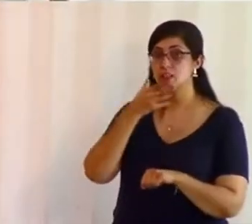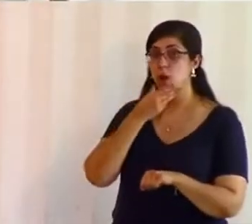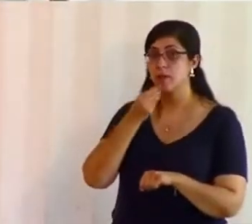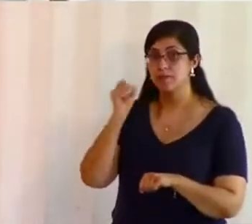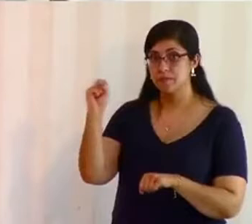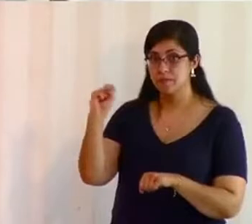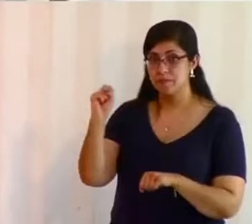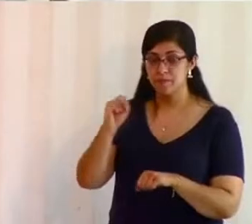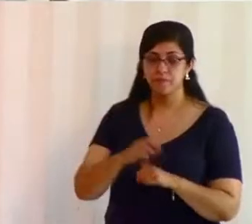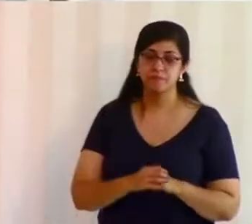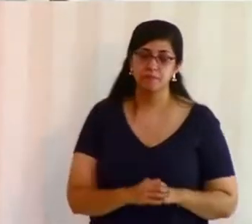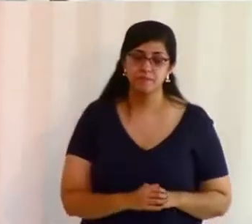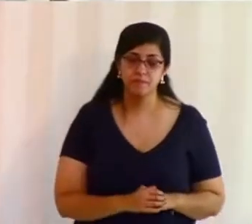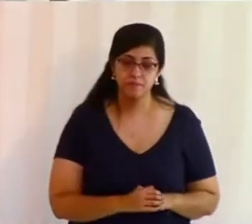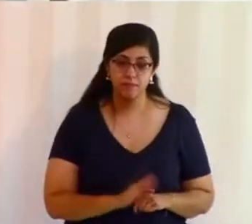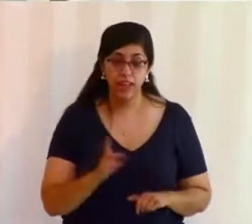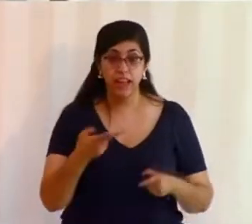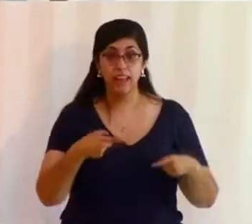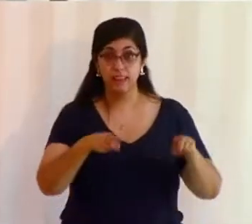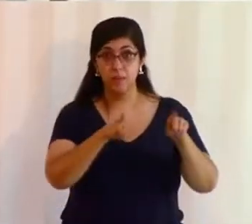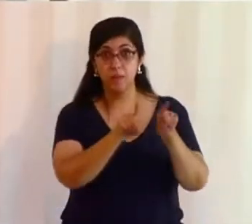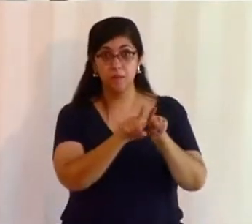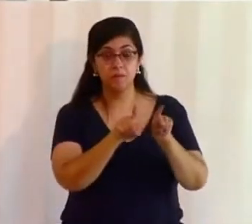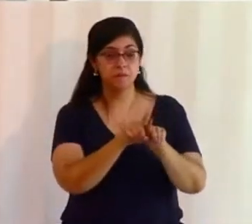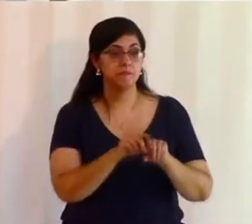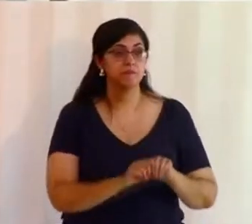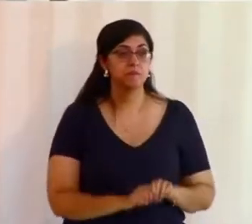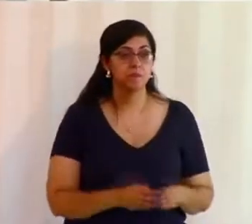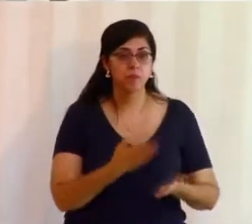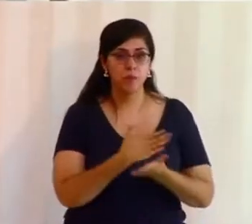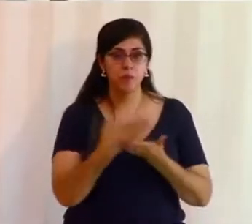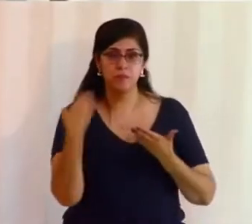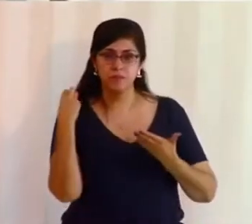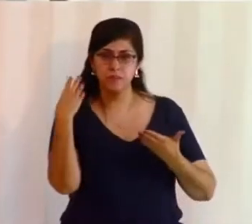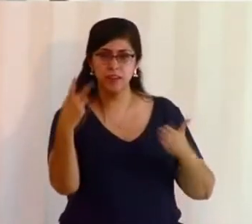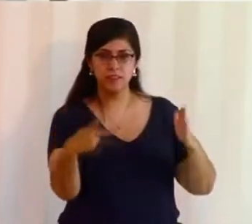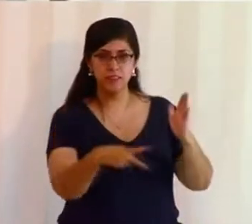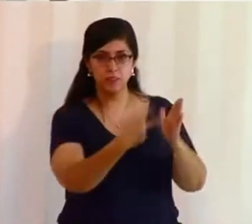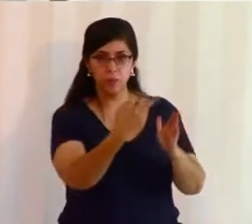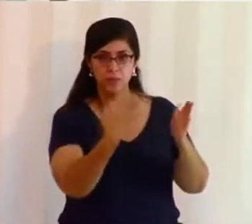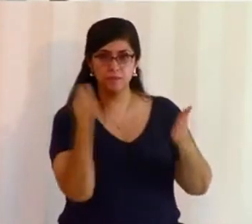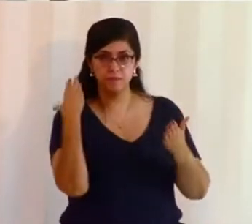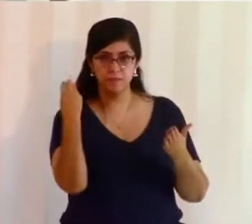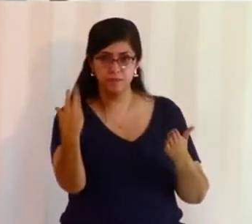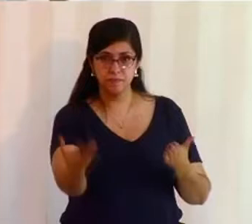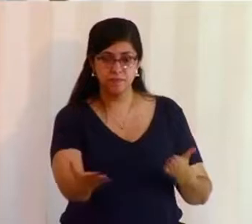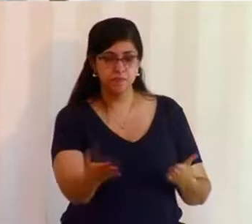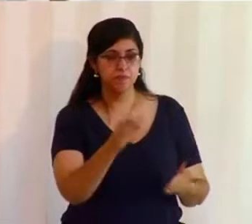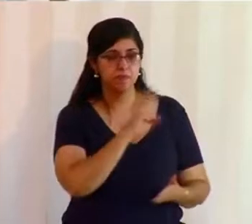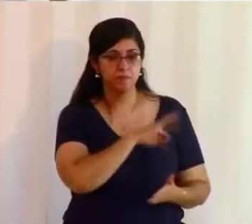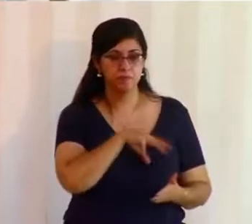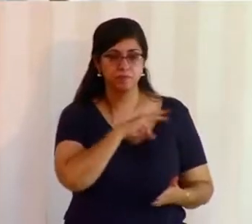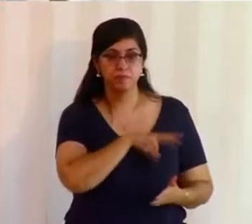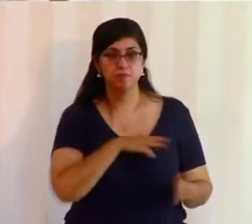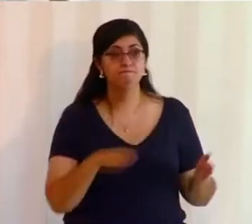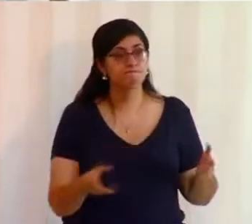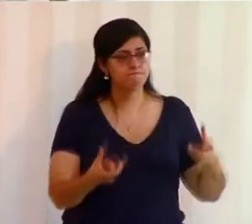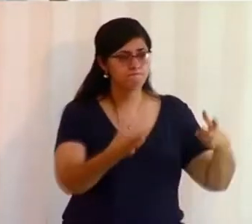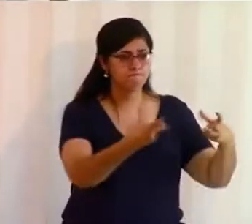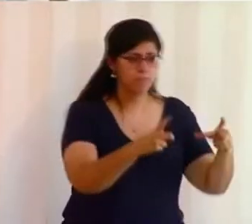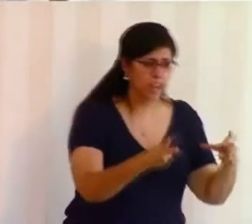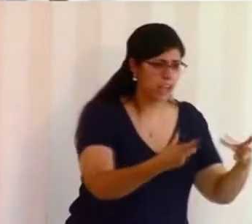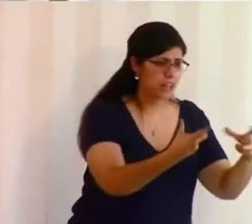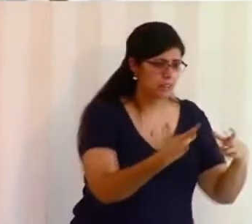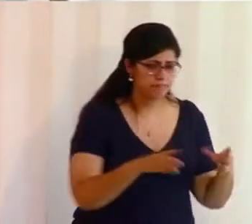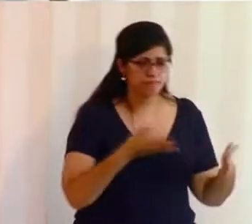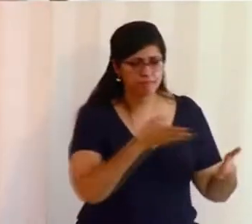concílio. Mas o texto diz então que iniciando a viagem, a segunda viagem missionária, eles passam pelos mesmos lugares. E